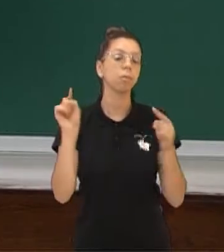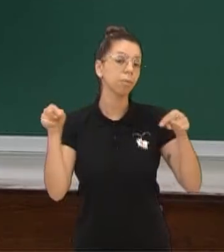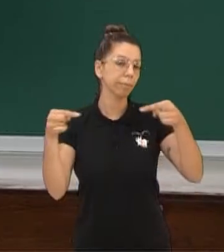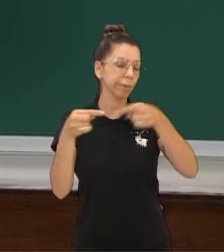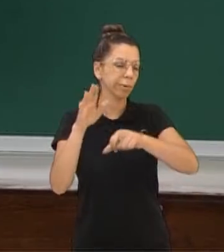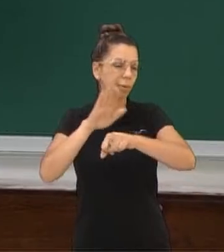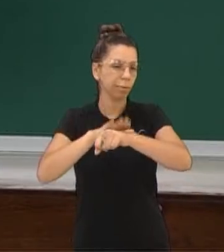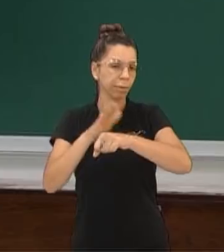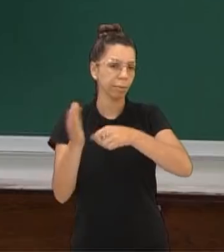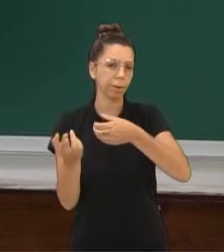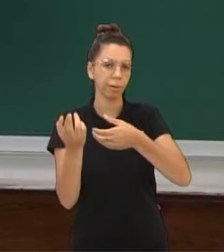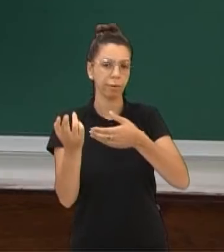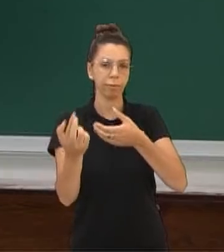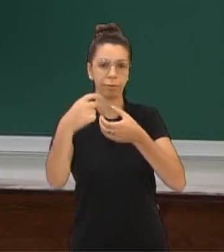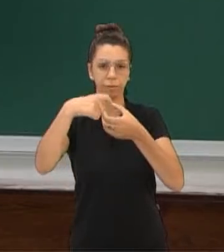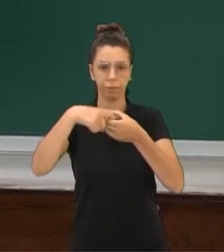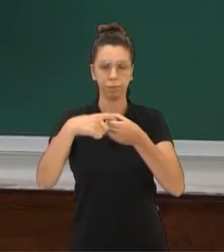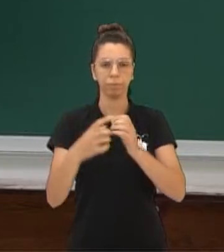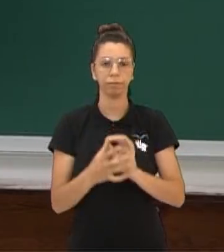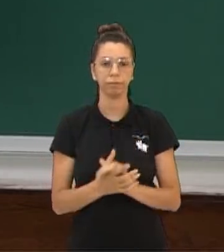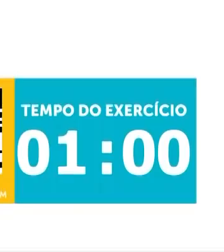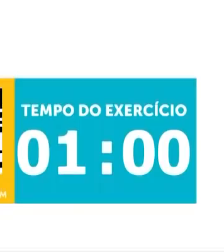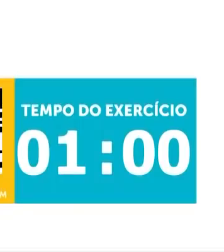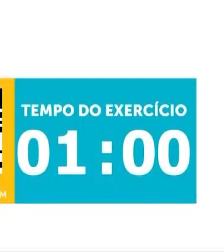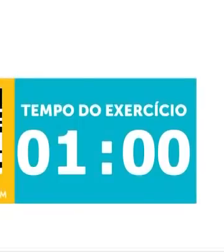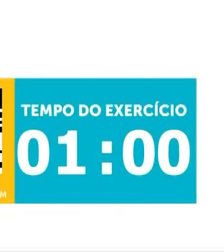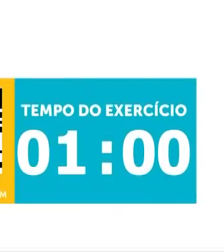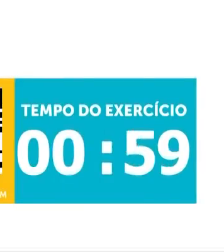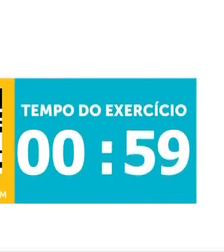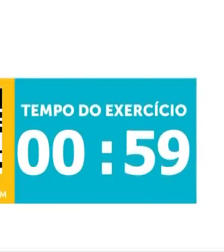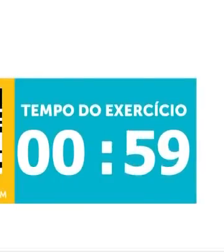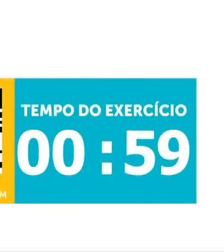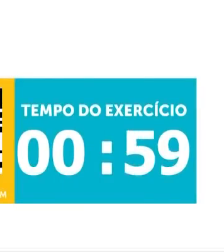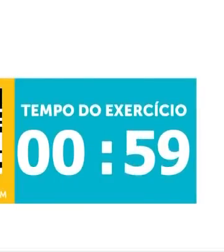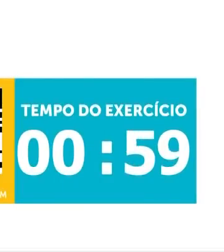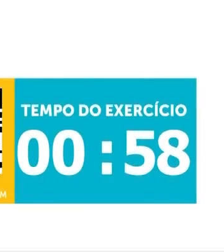dar um tempinho para que vocês respondam no caderno.